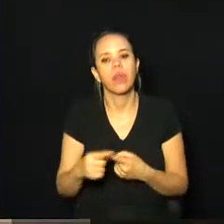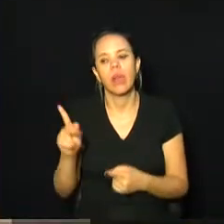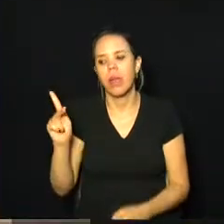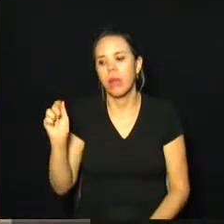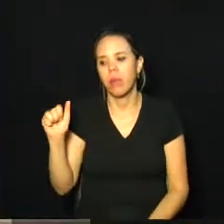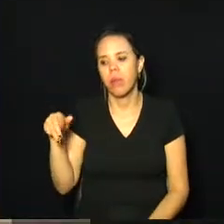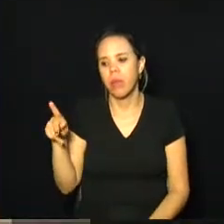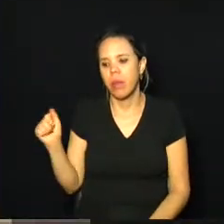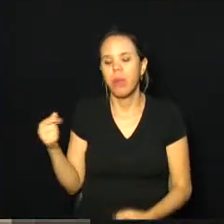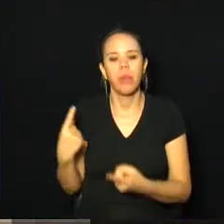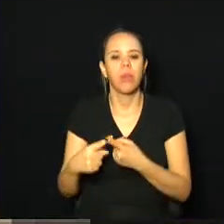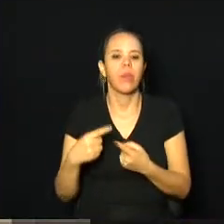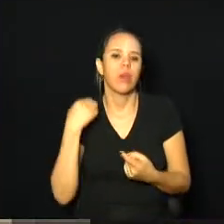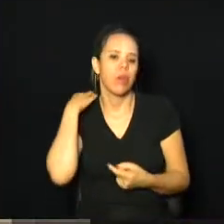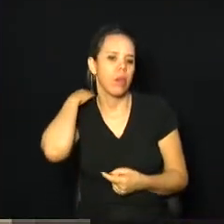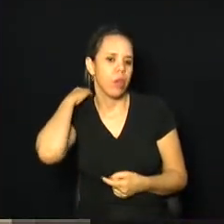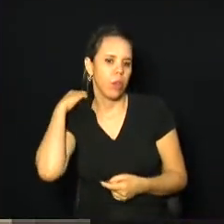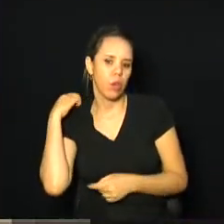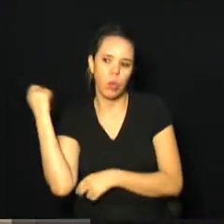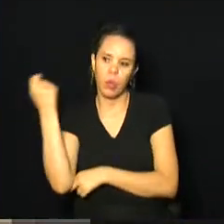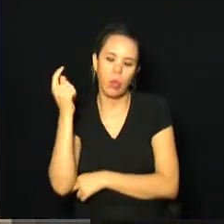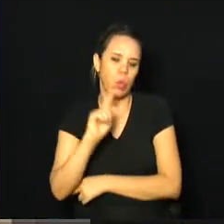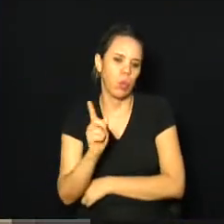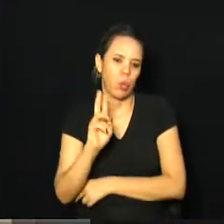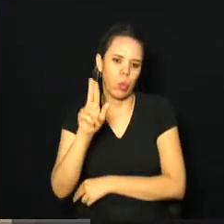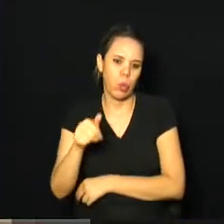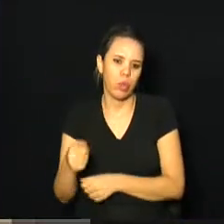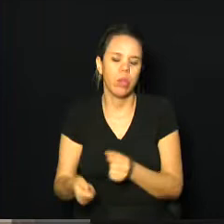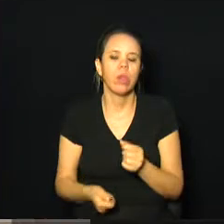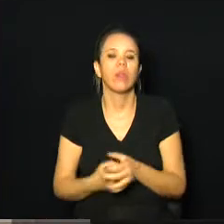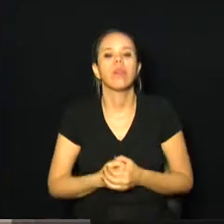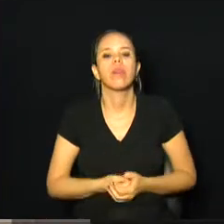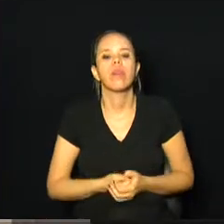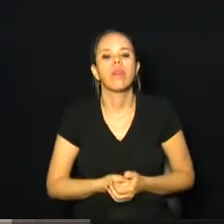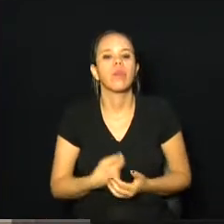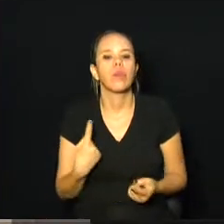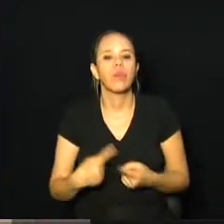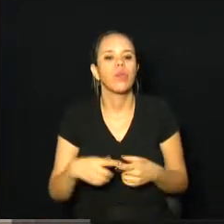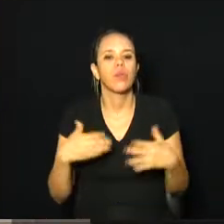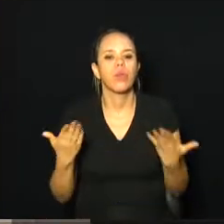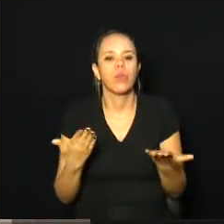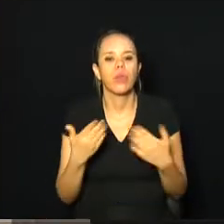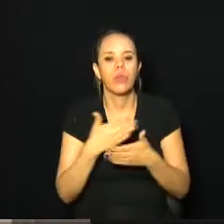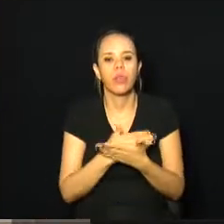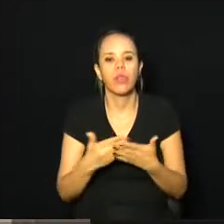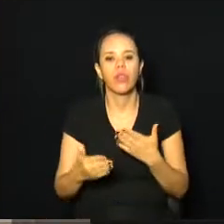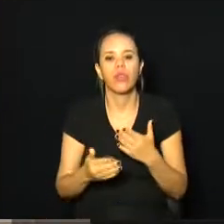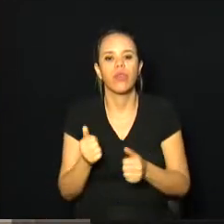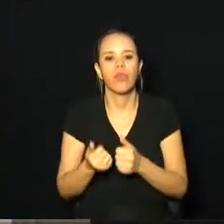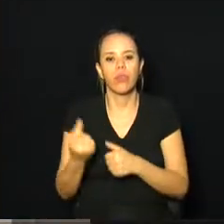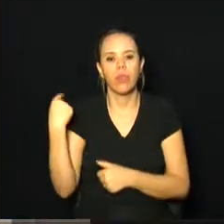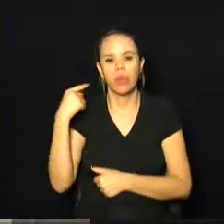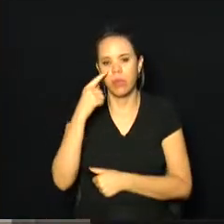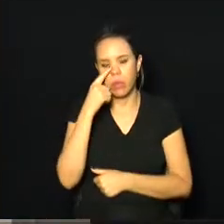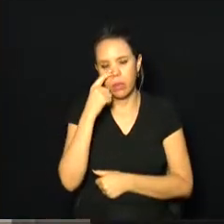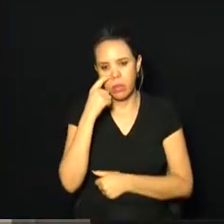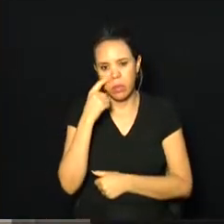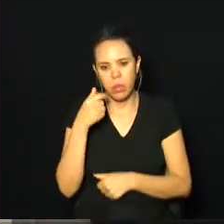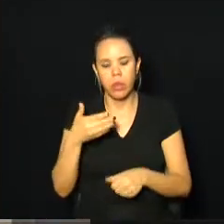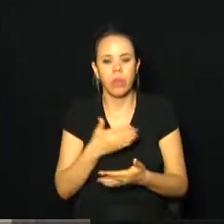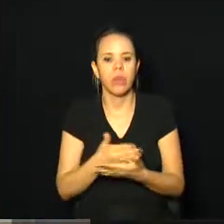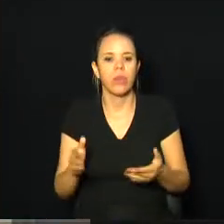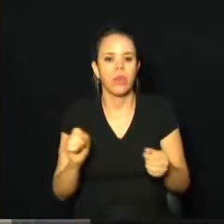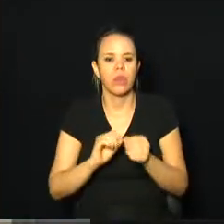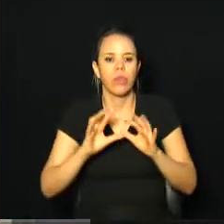Ah, mas porque você jogou no Sul? Não, nunca joguei no Sul. É porque quando eu comecei a jogar ali, eu comecei a